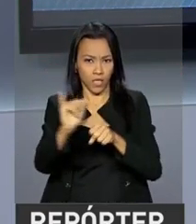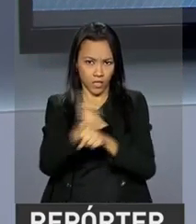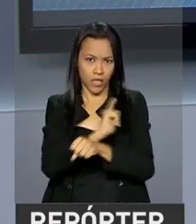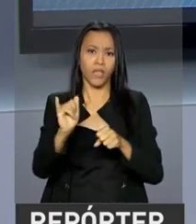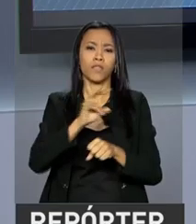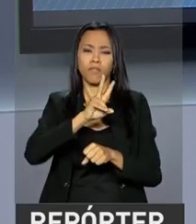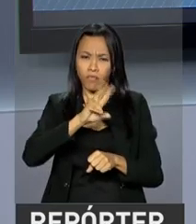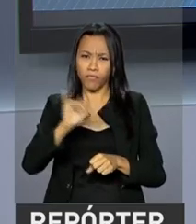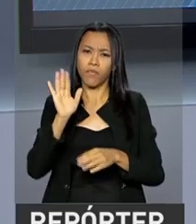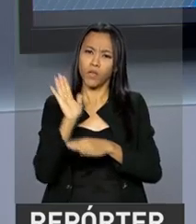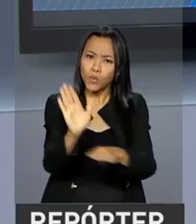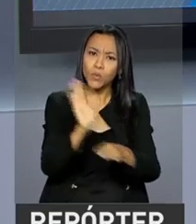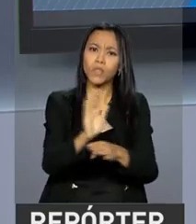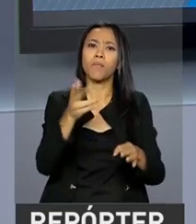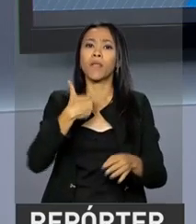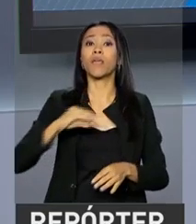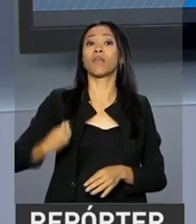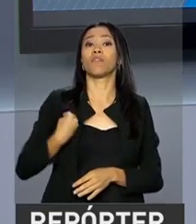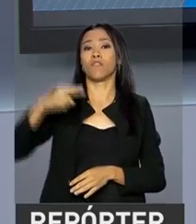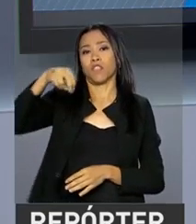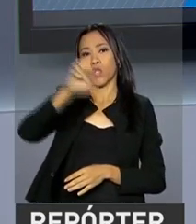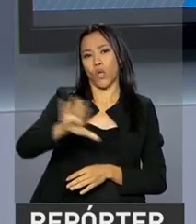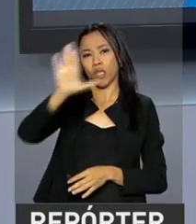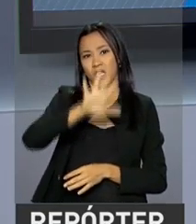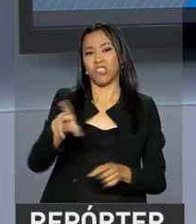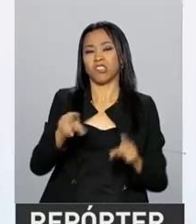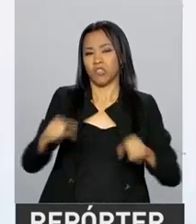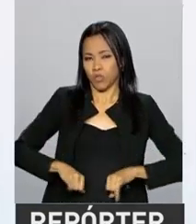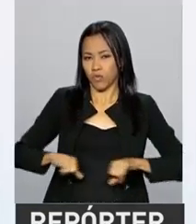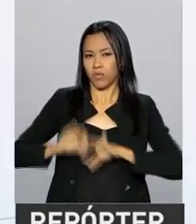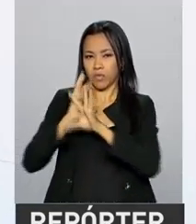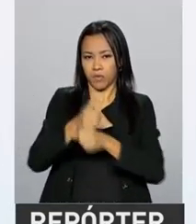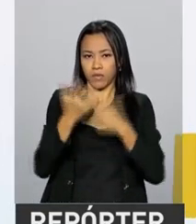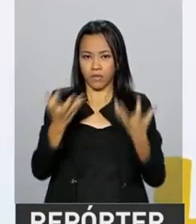para ajudar no convívio do nordestino com a seca.